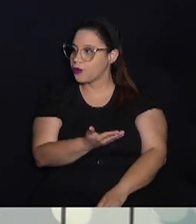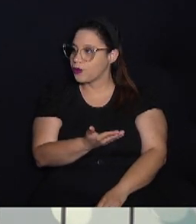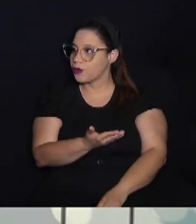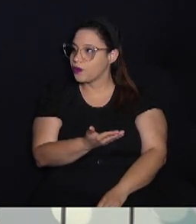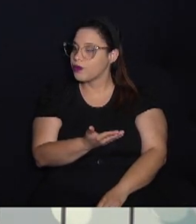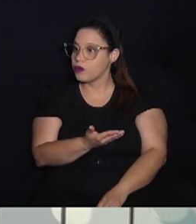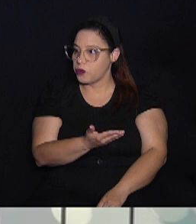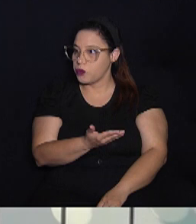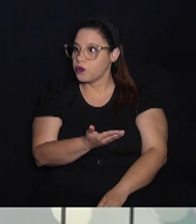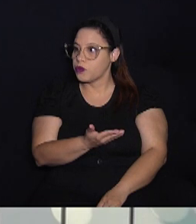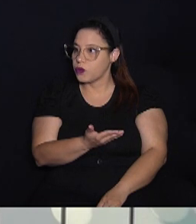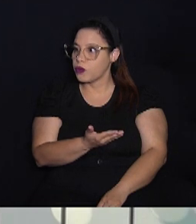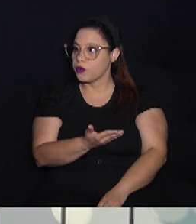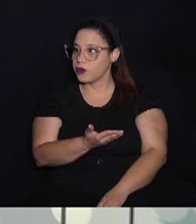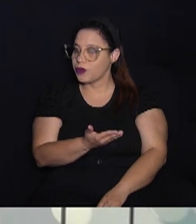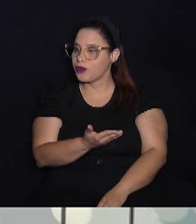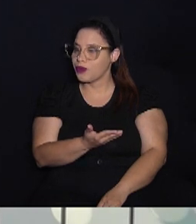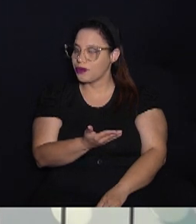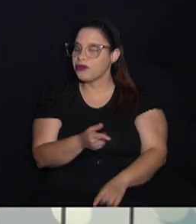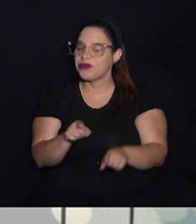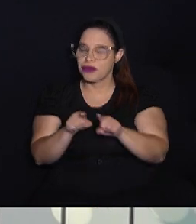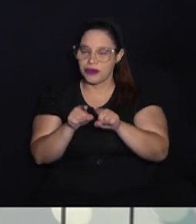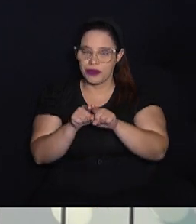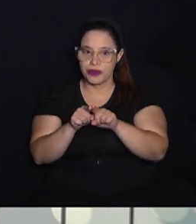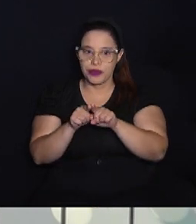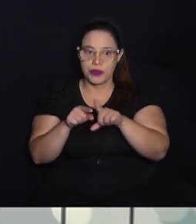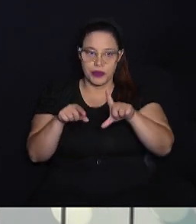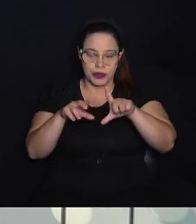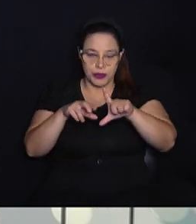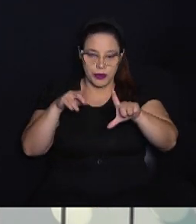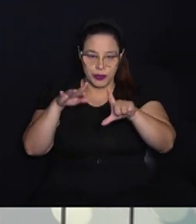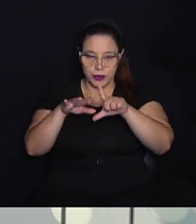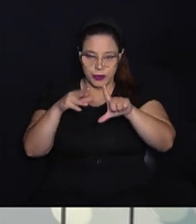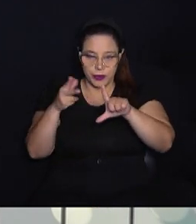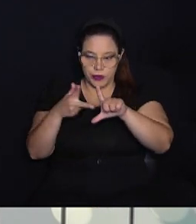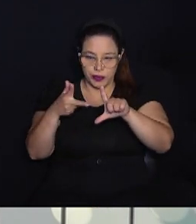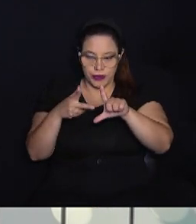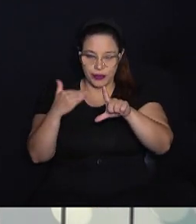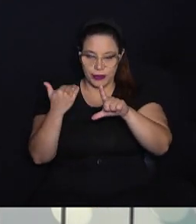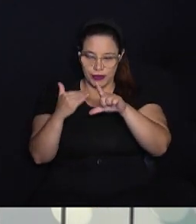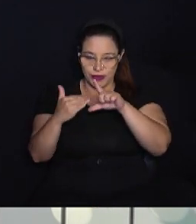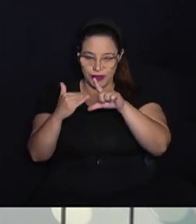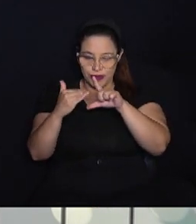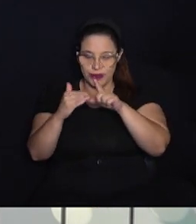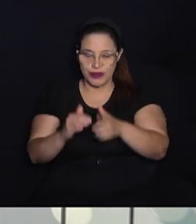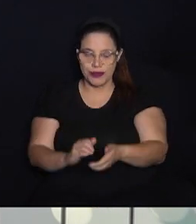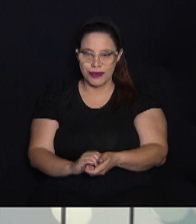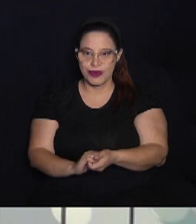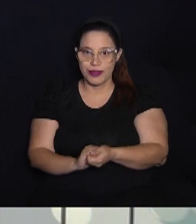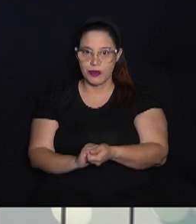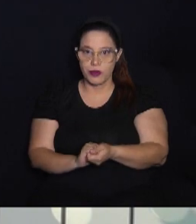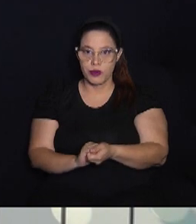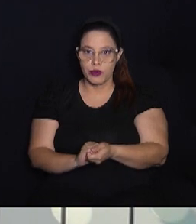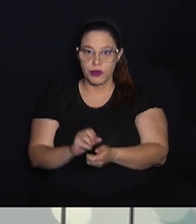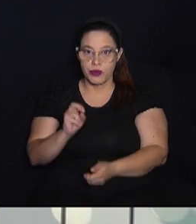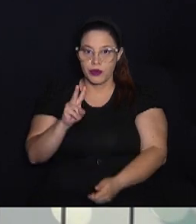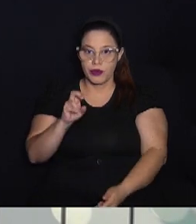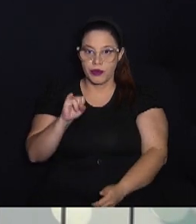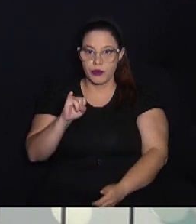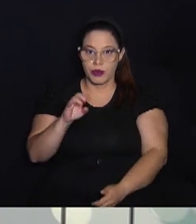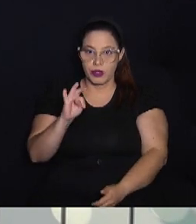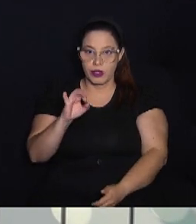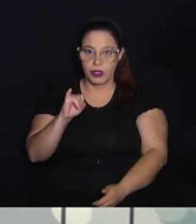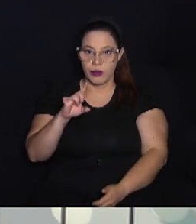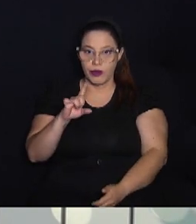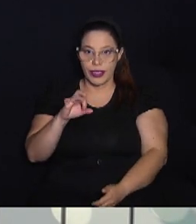978293776. Vai aparecer aí na sua tela também um QR Code para você acessar pelo celular. O vitiligo